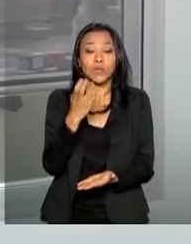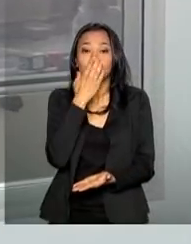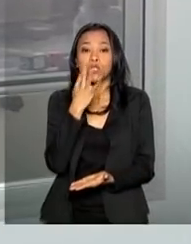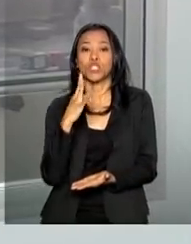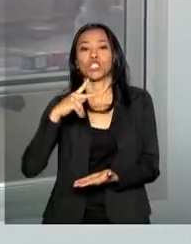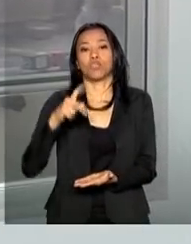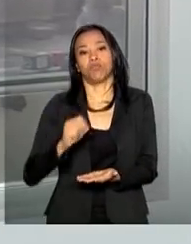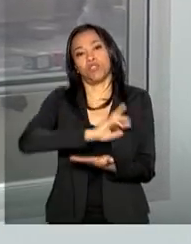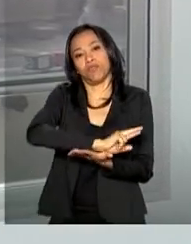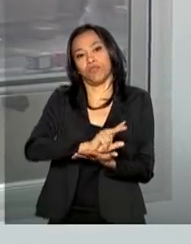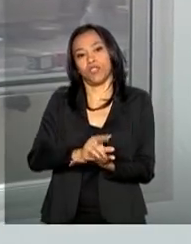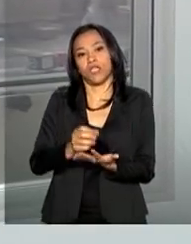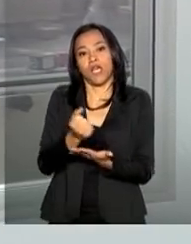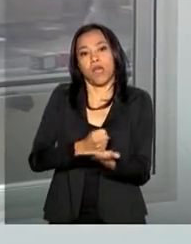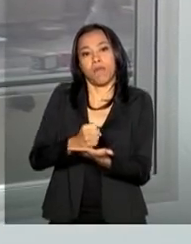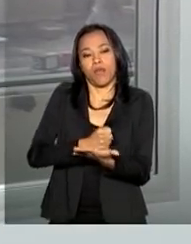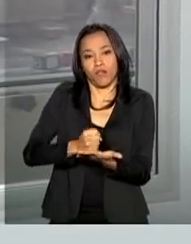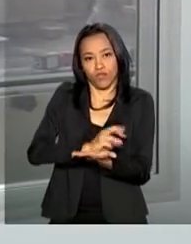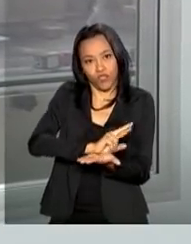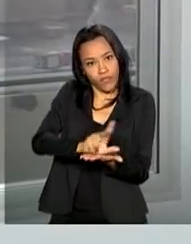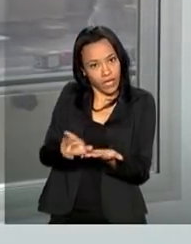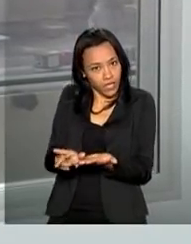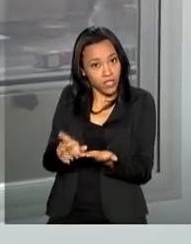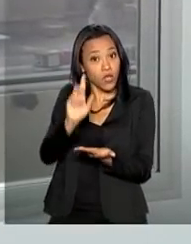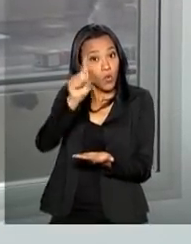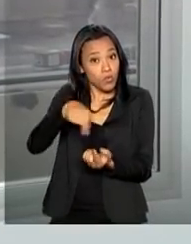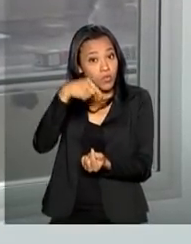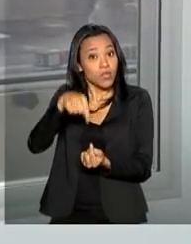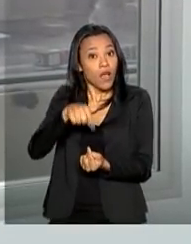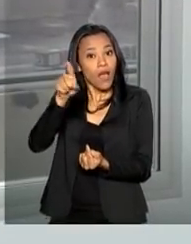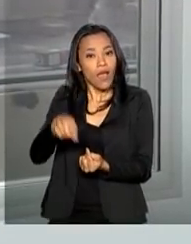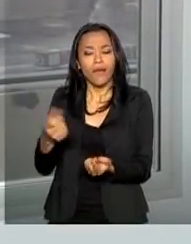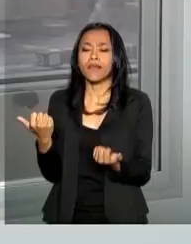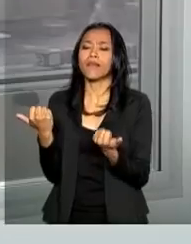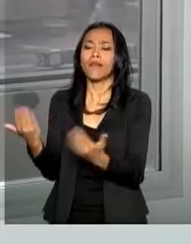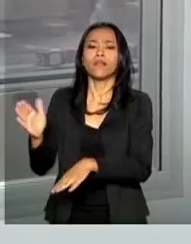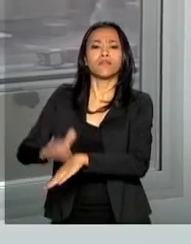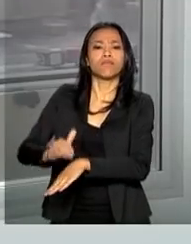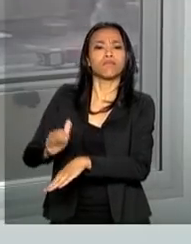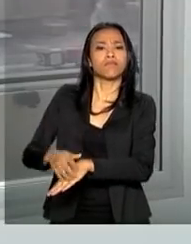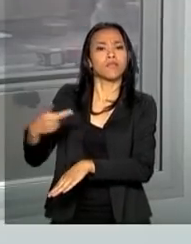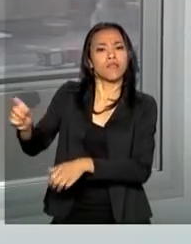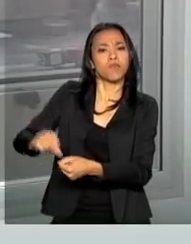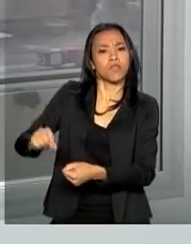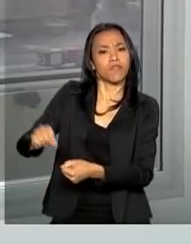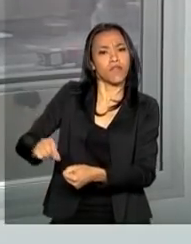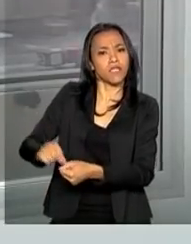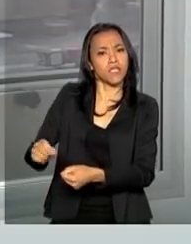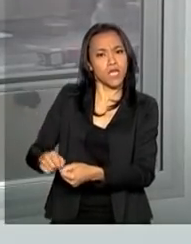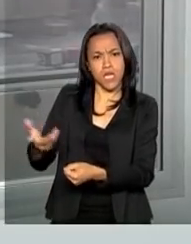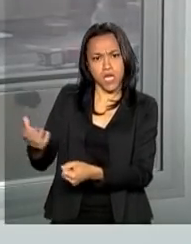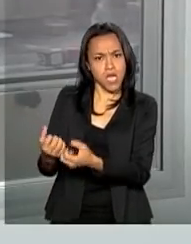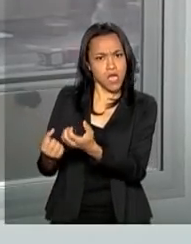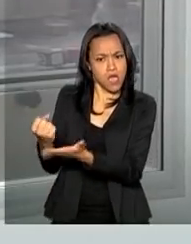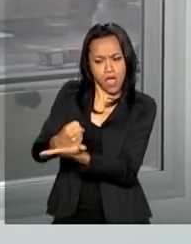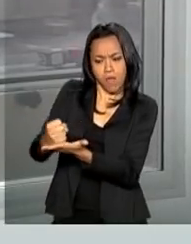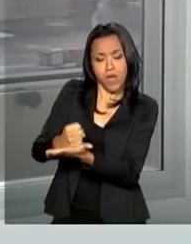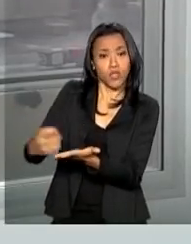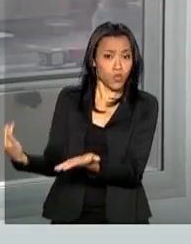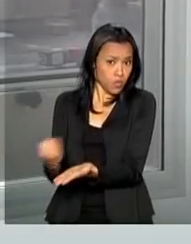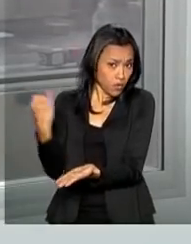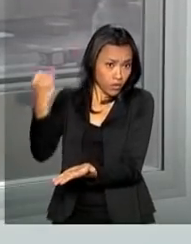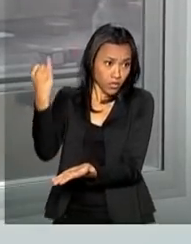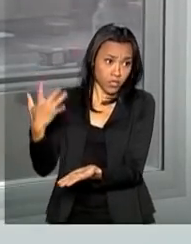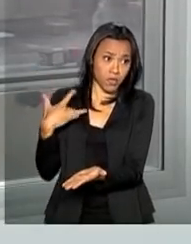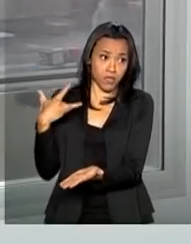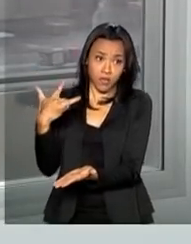remédios diferentes. A ideia aqui é promover a autonomia de Moçambique para a produção de medicamentos importantes para a